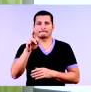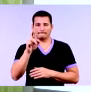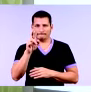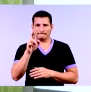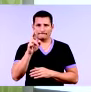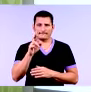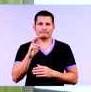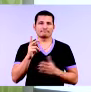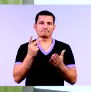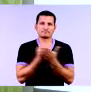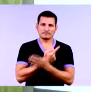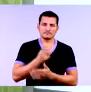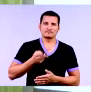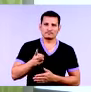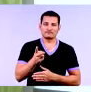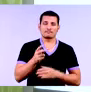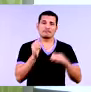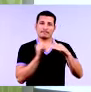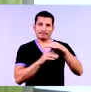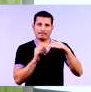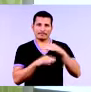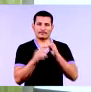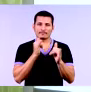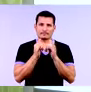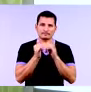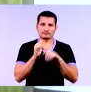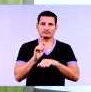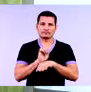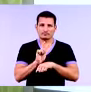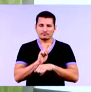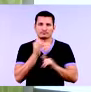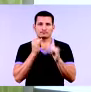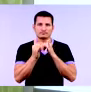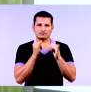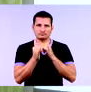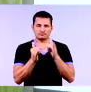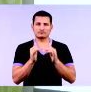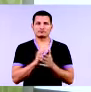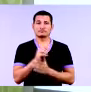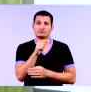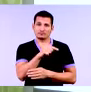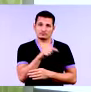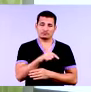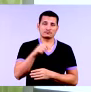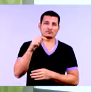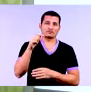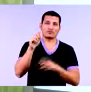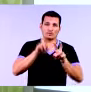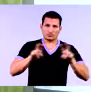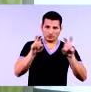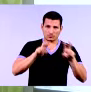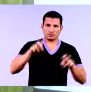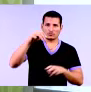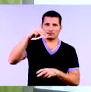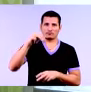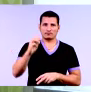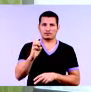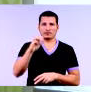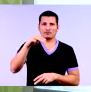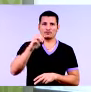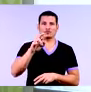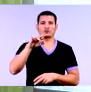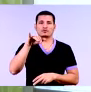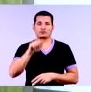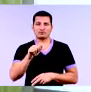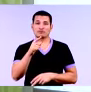O armazenamento de informação, o gerenciamento de informações pela memória do computador. A questão é que isso é